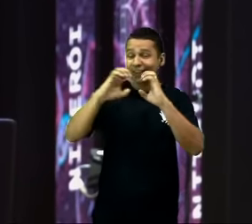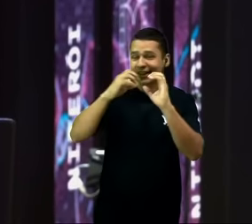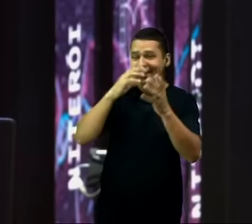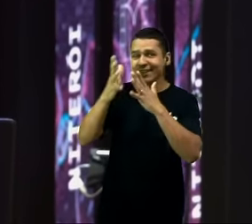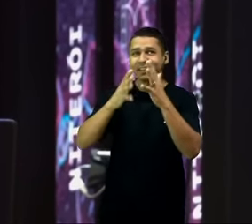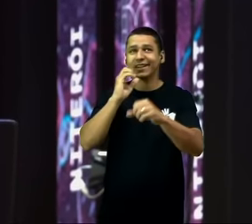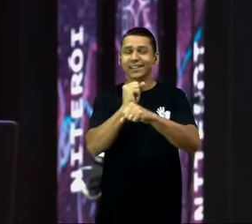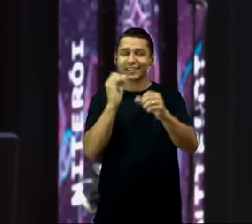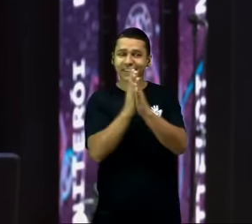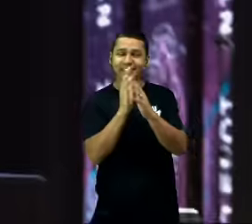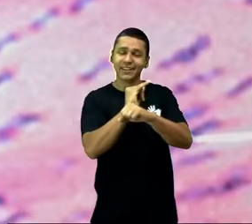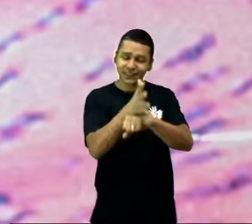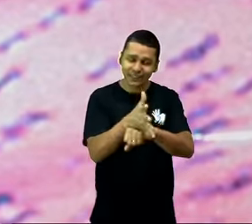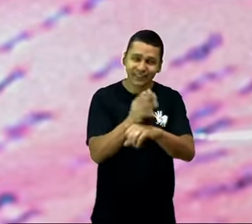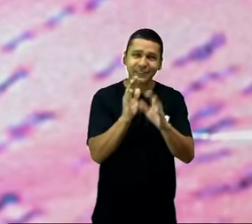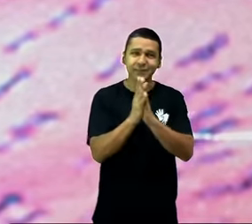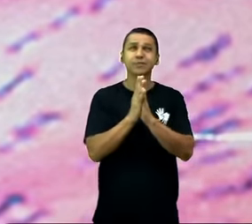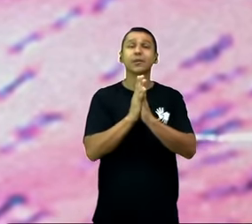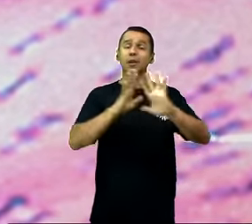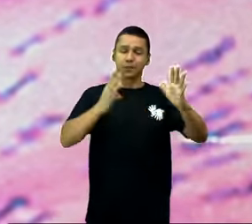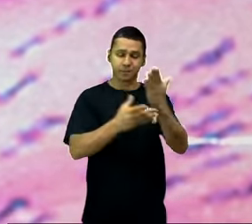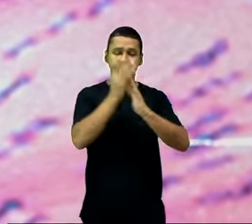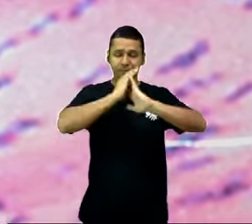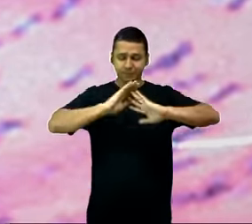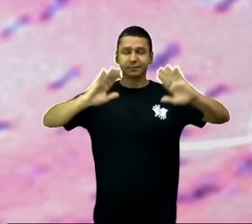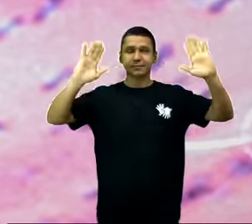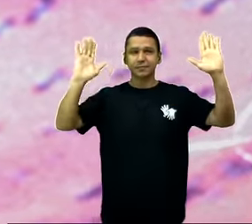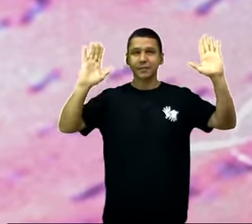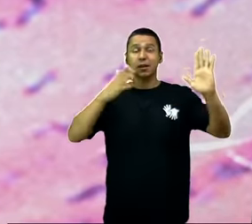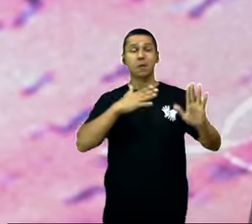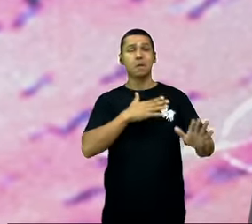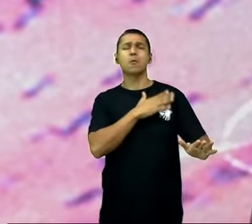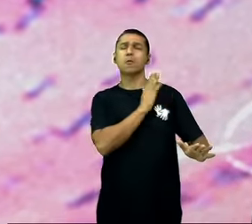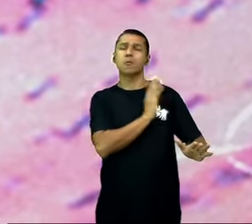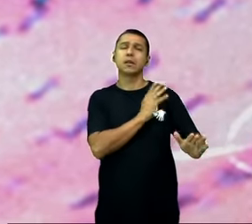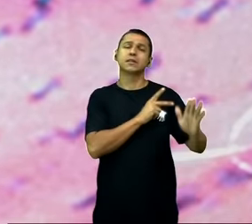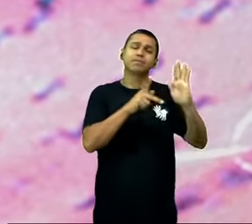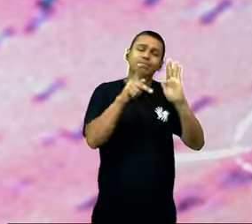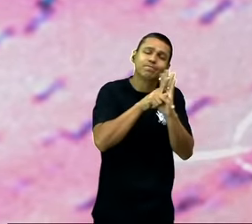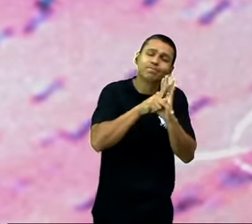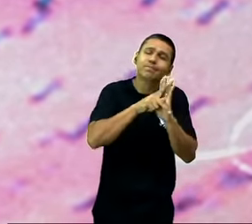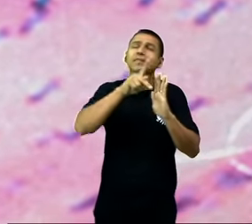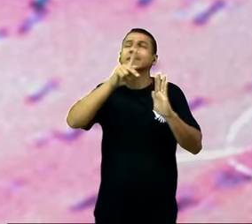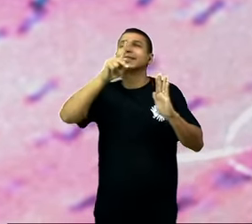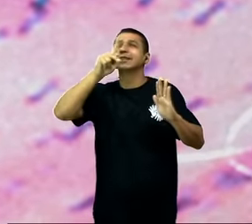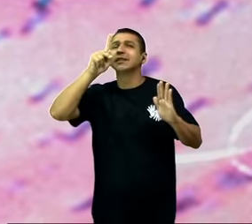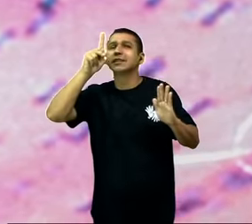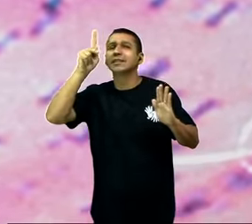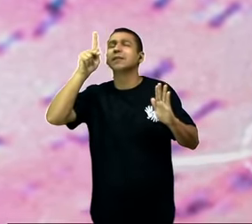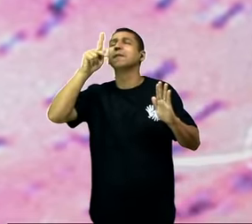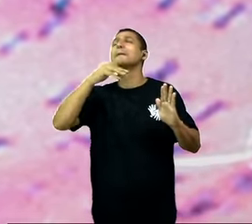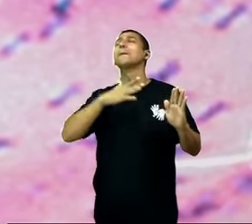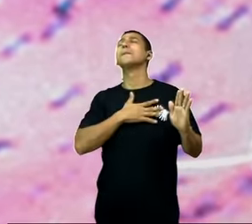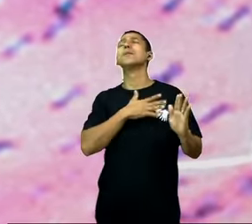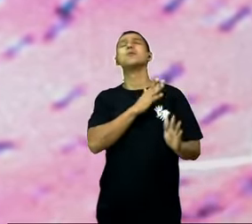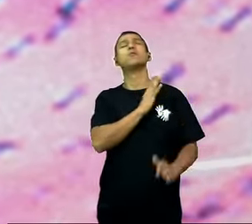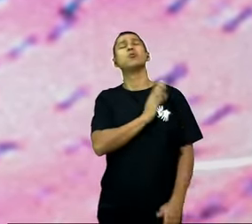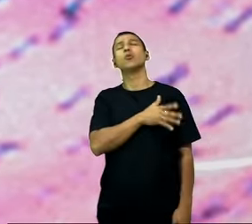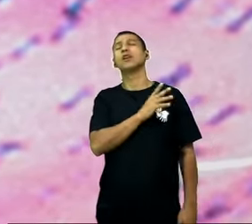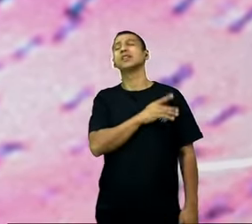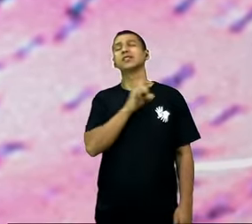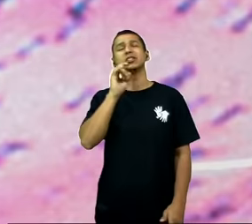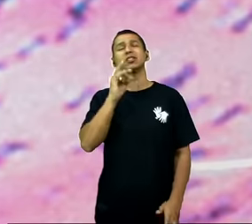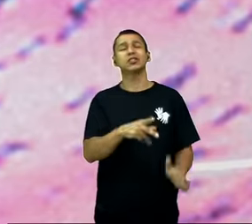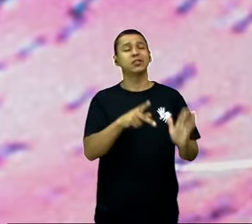Tem coragem de fechar os olhos e dizer assim: meu coração é teu, Senhor. Fala com alegria, diz assim, respira, diz: meu coração é só teu,